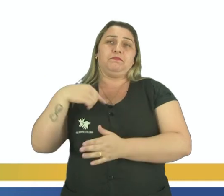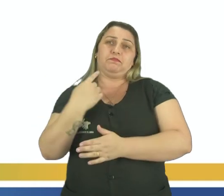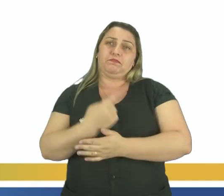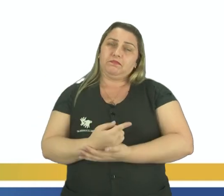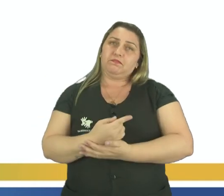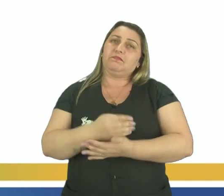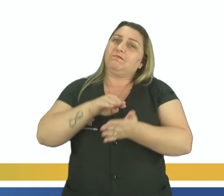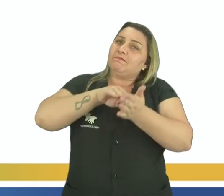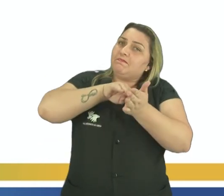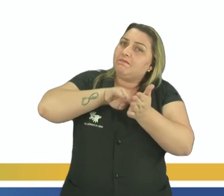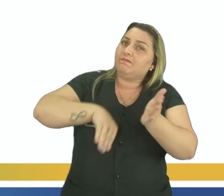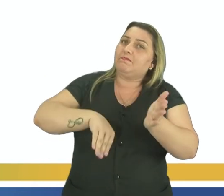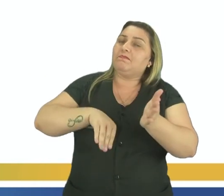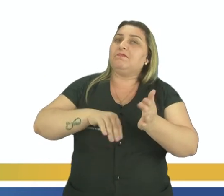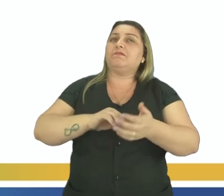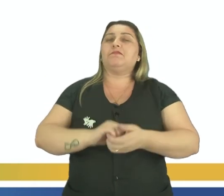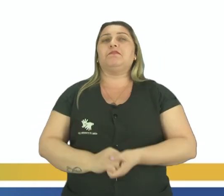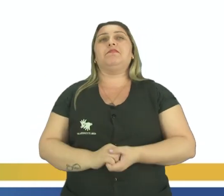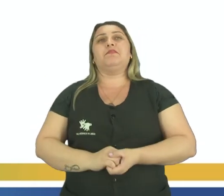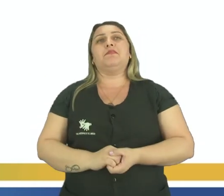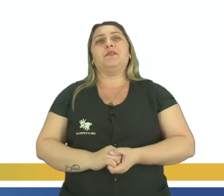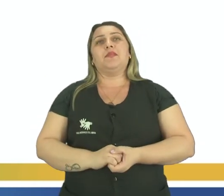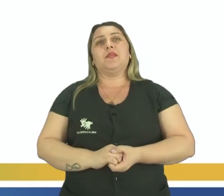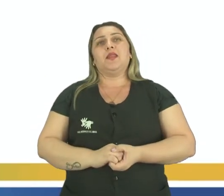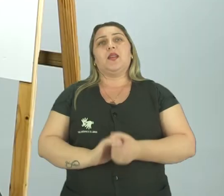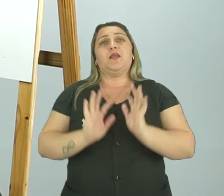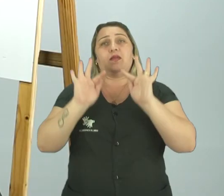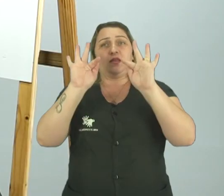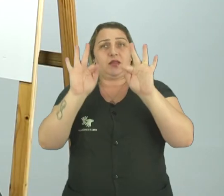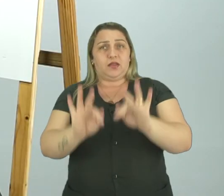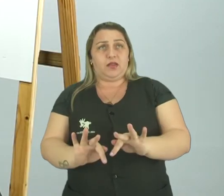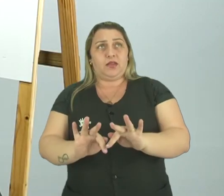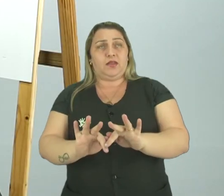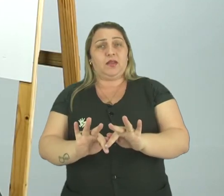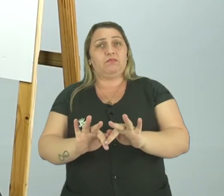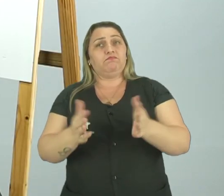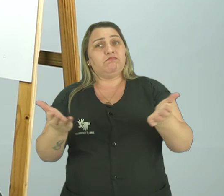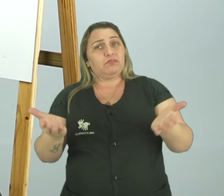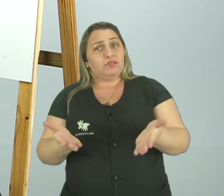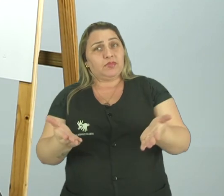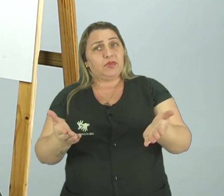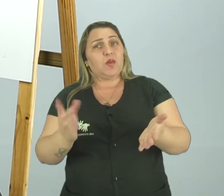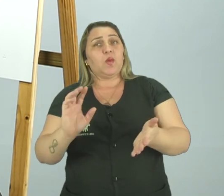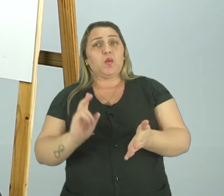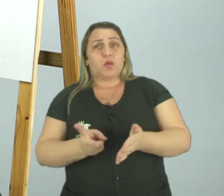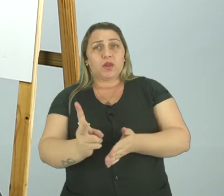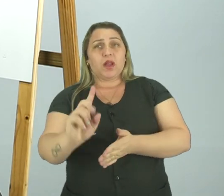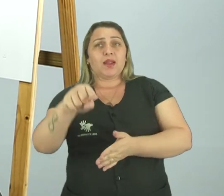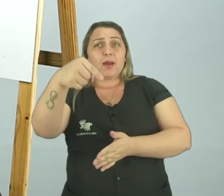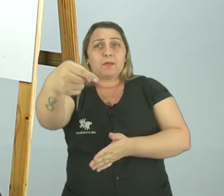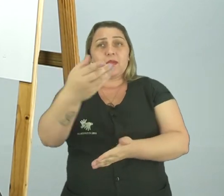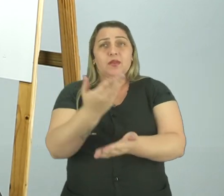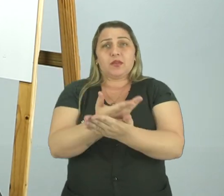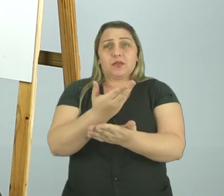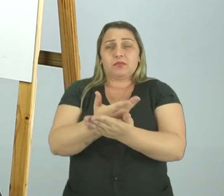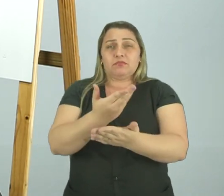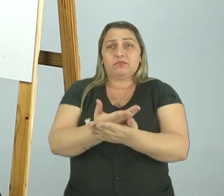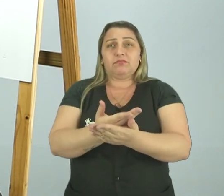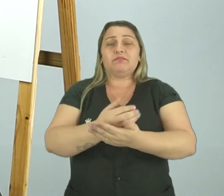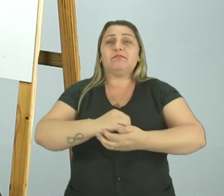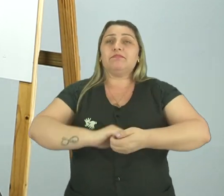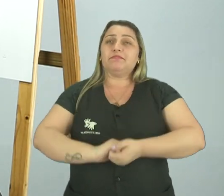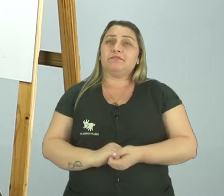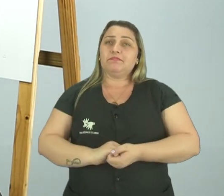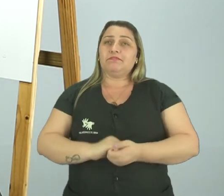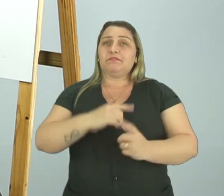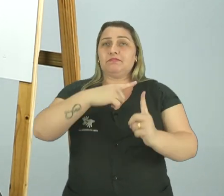estar retirando. E nós vamos finalizar por aqui e vamos dar continuidade à nossa aula